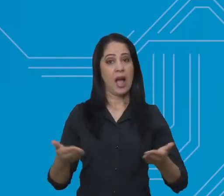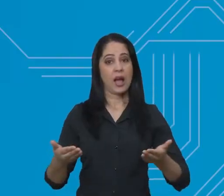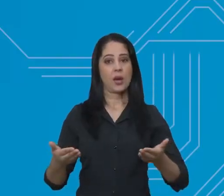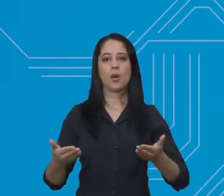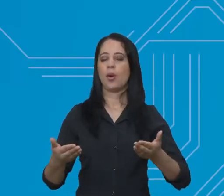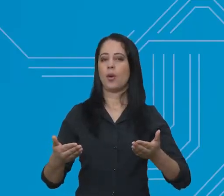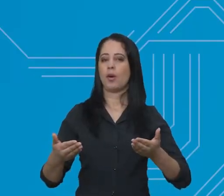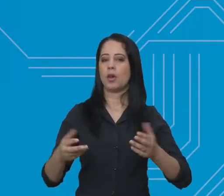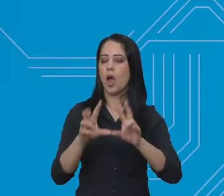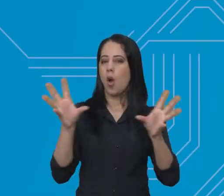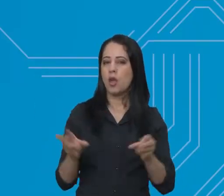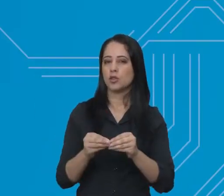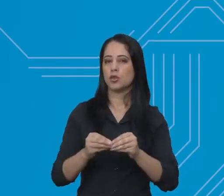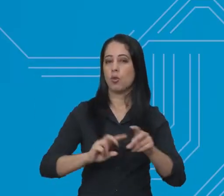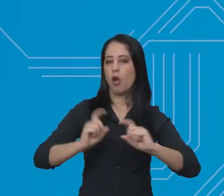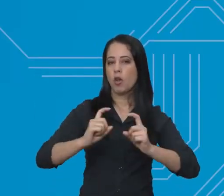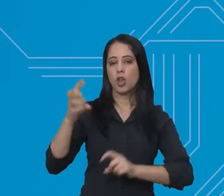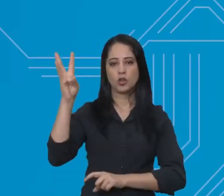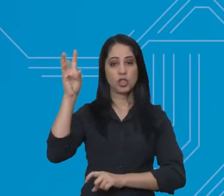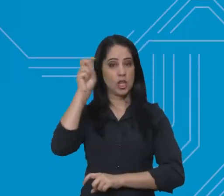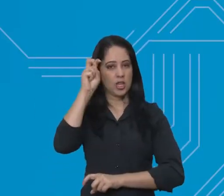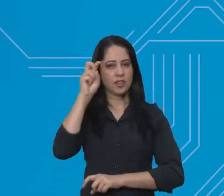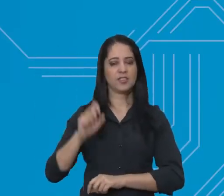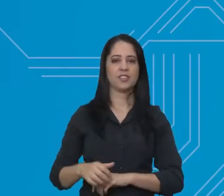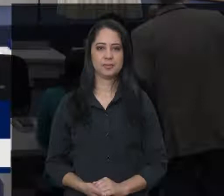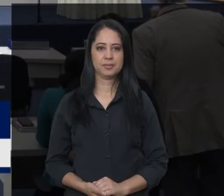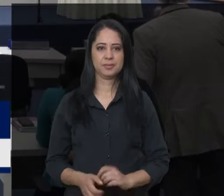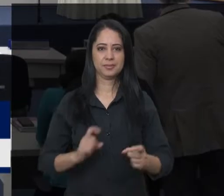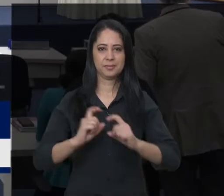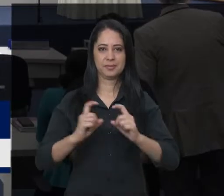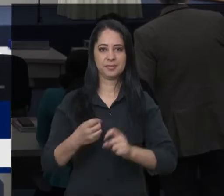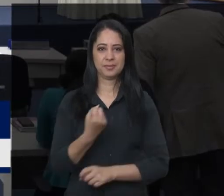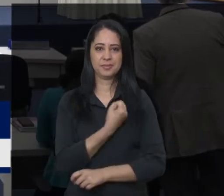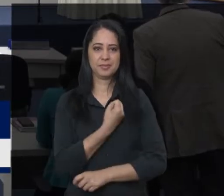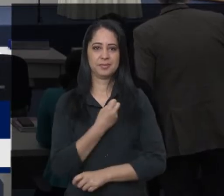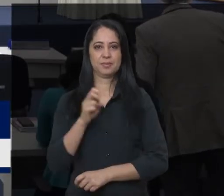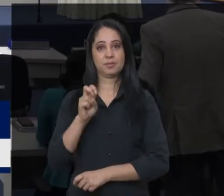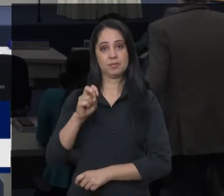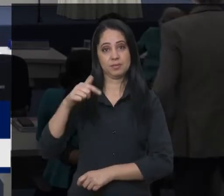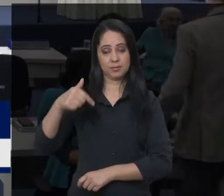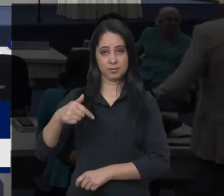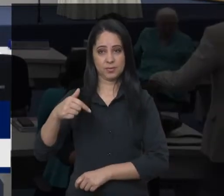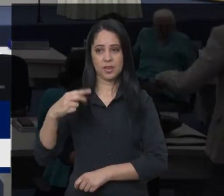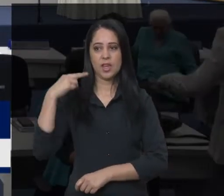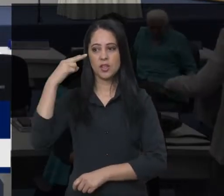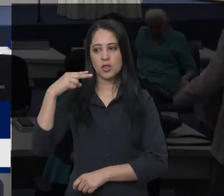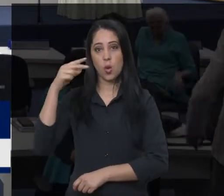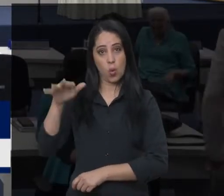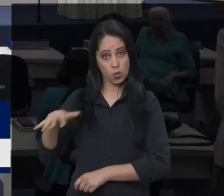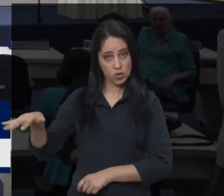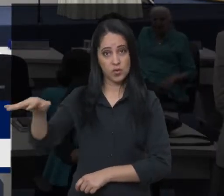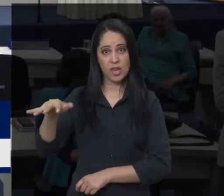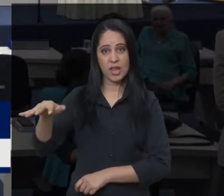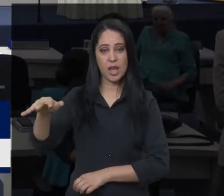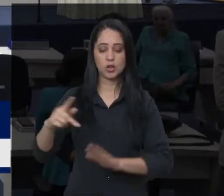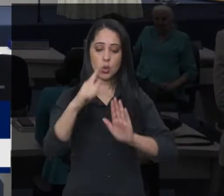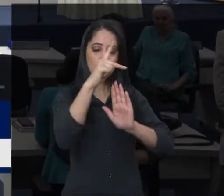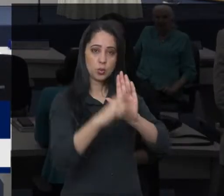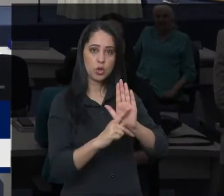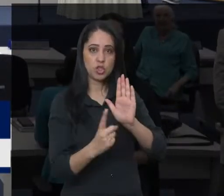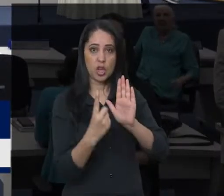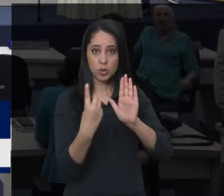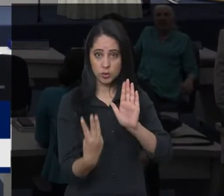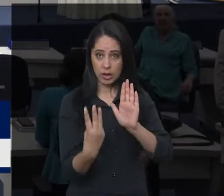Fique agora com os destaques da sessão de quinta-feira. Na 57ª sessão, os vereadores